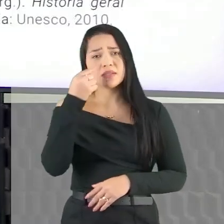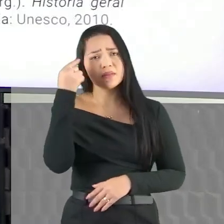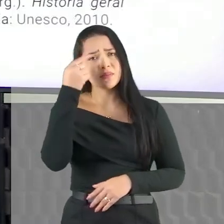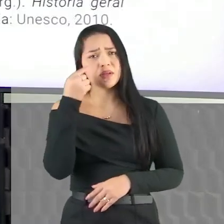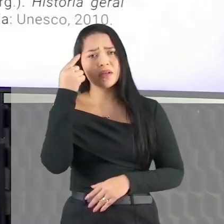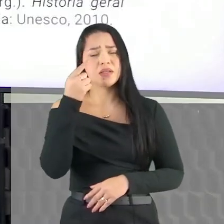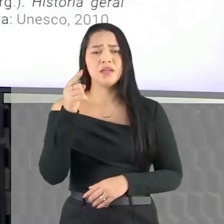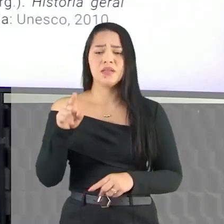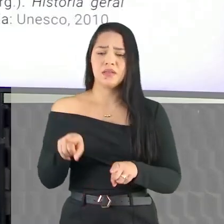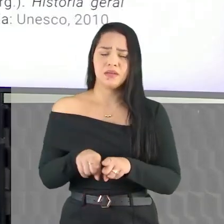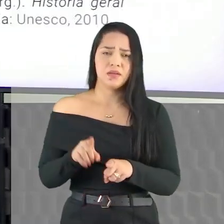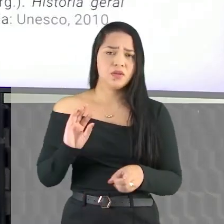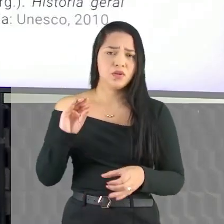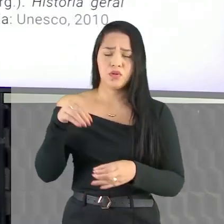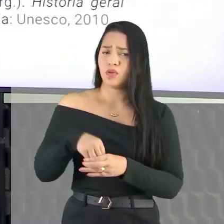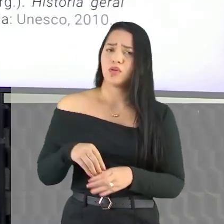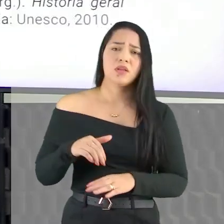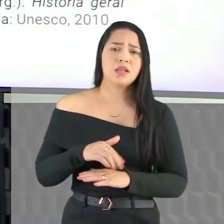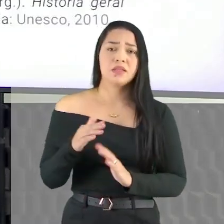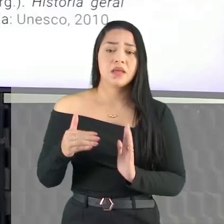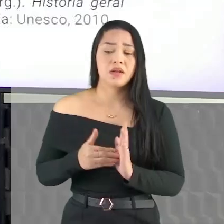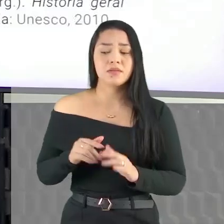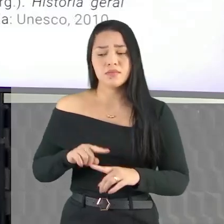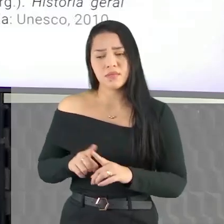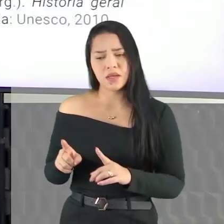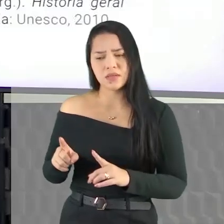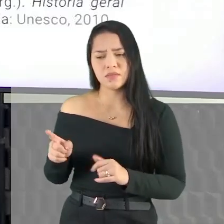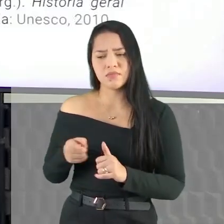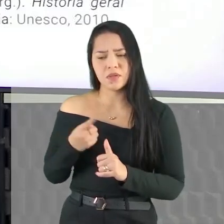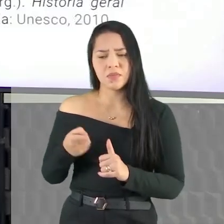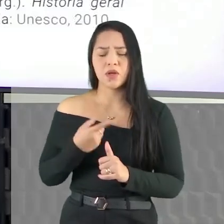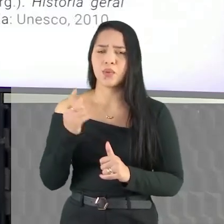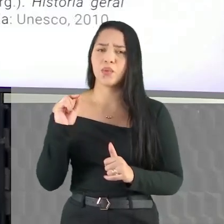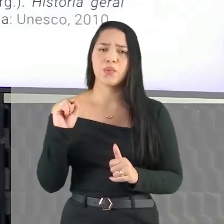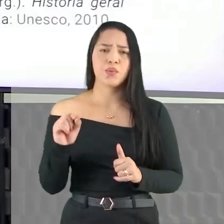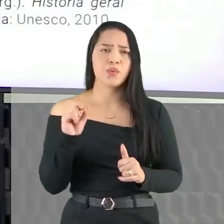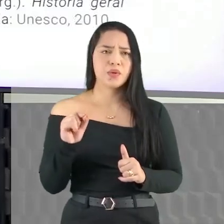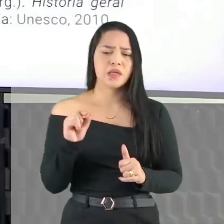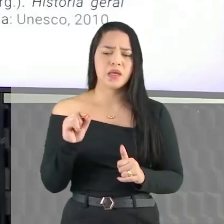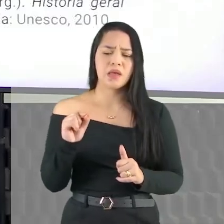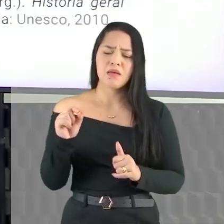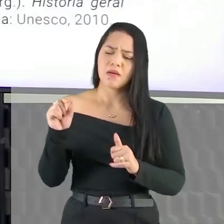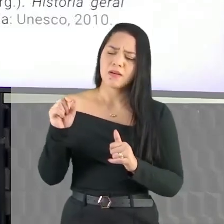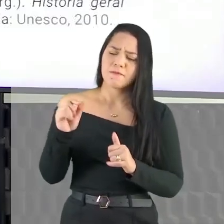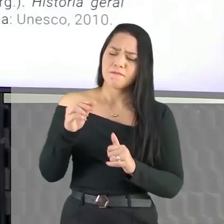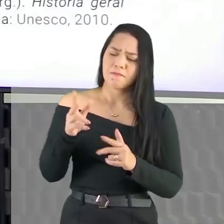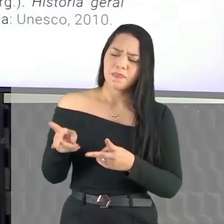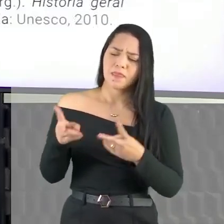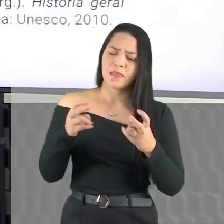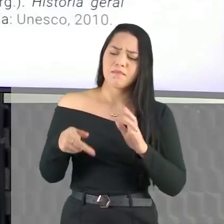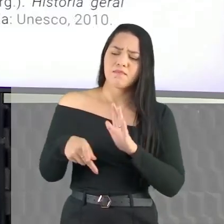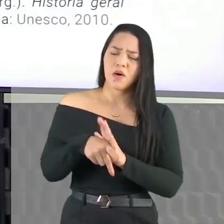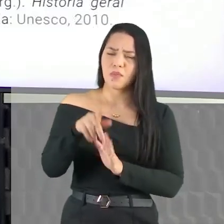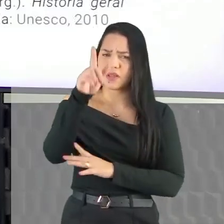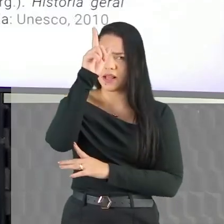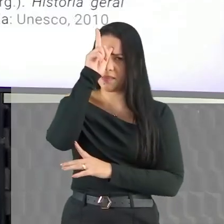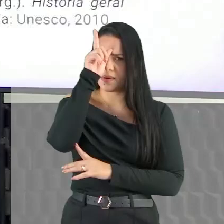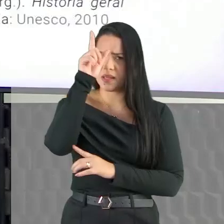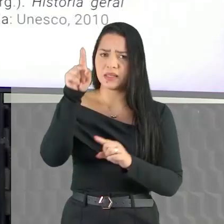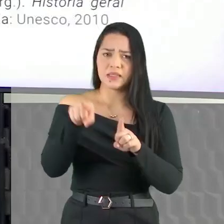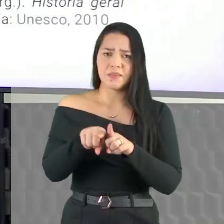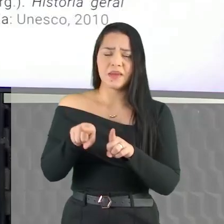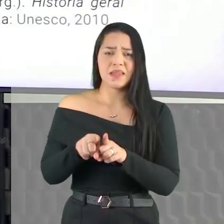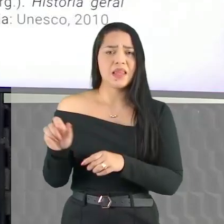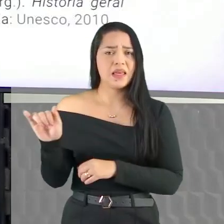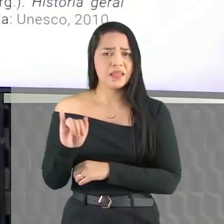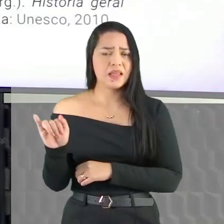Espanha, que estavam nesses regimes totalitários. Mas claro que nós vamos colocar aqui uma lupa maior na própria Alemanha e também na